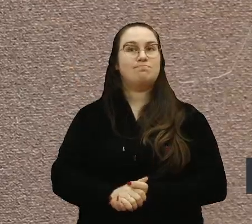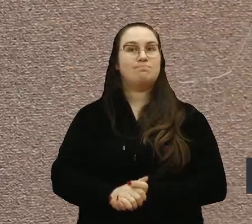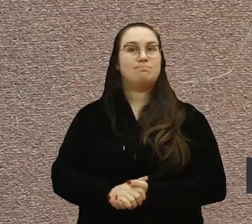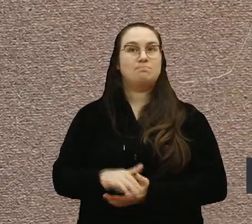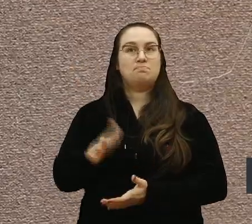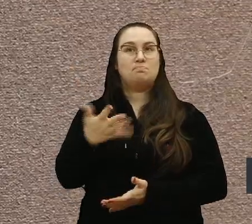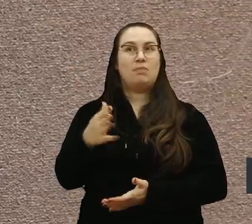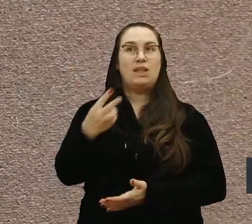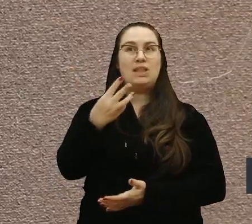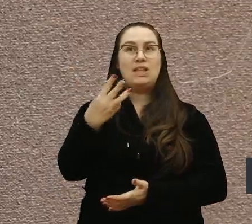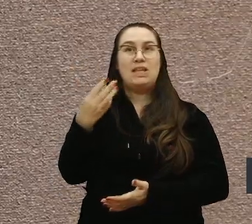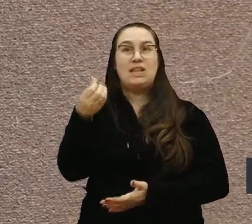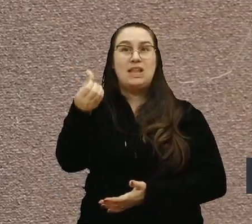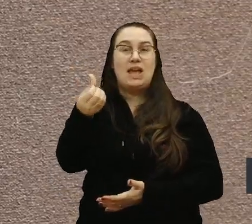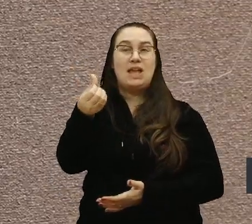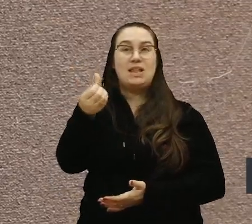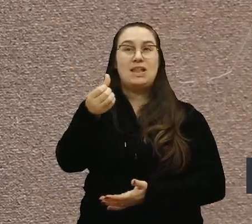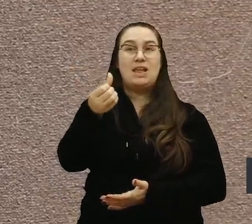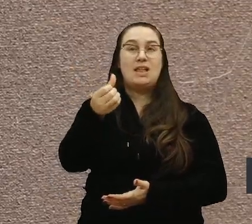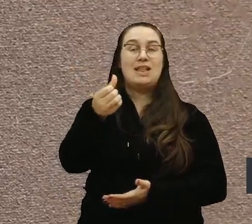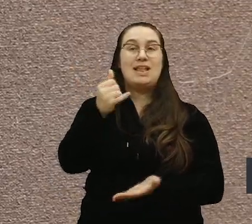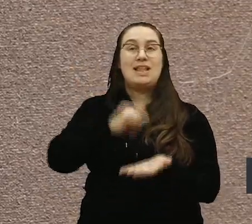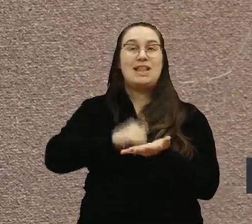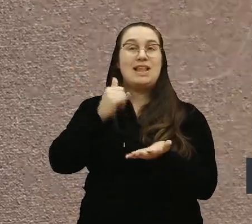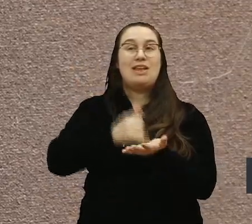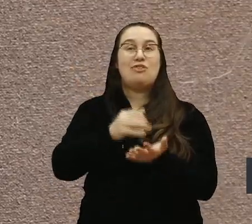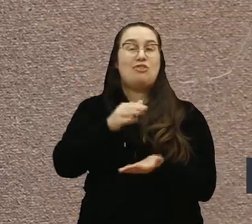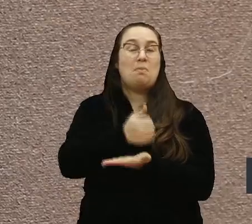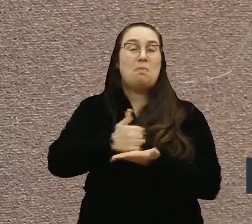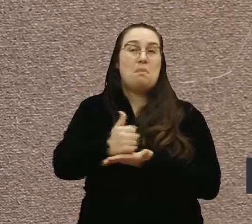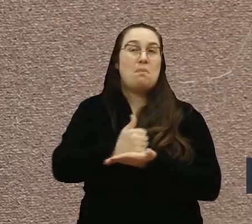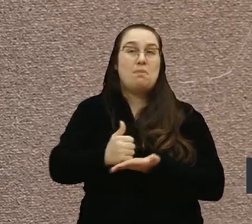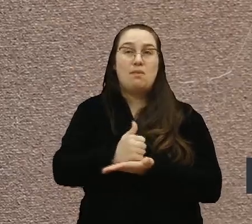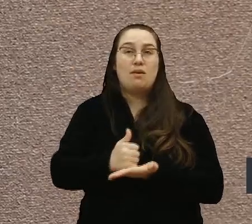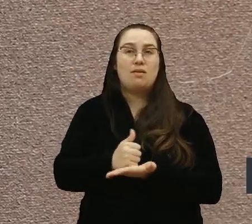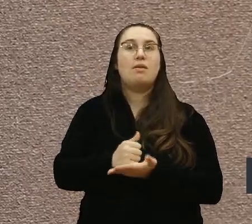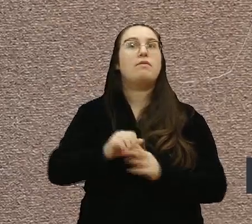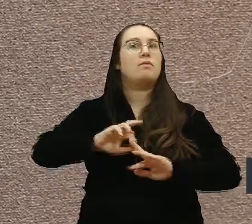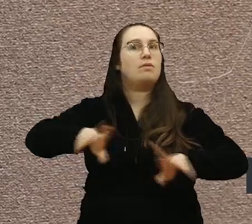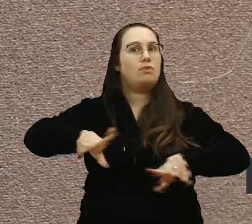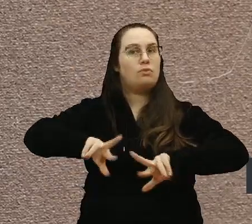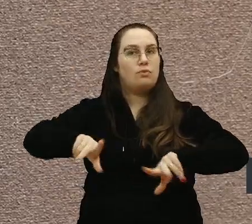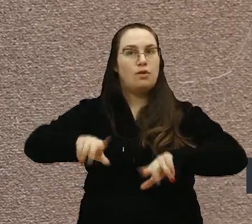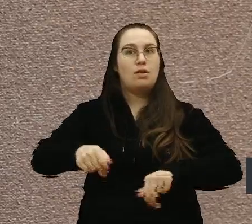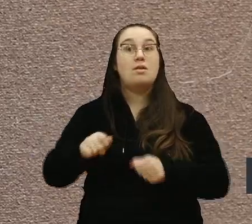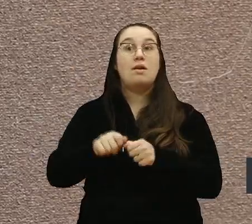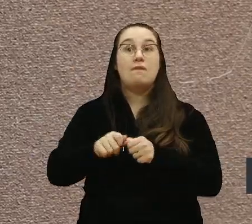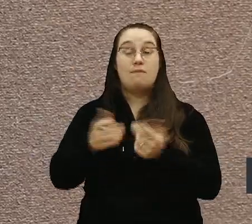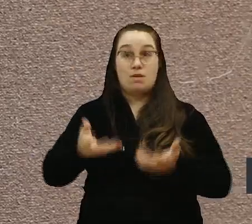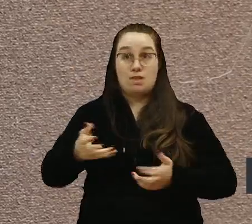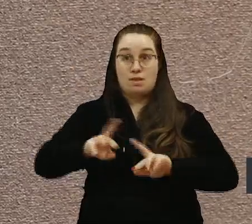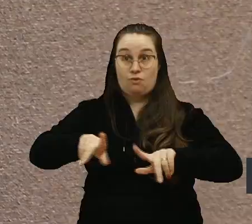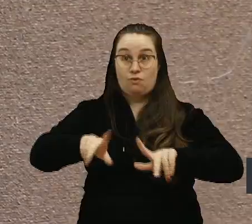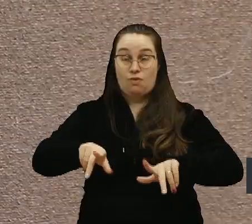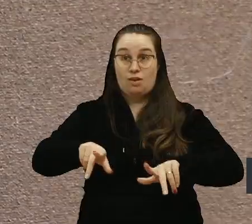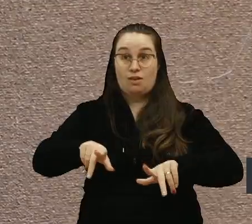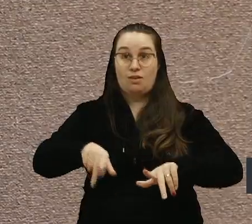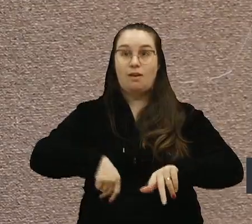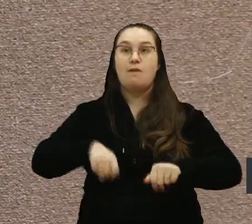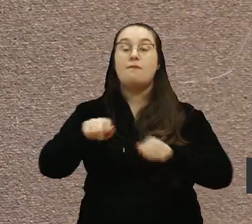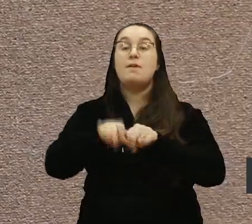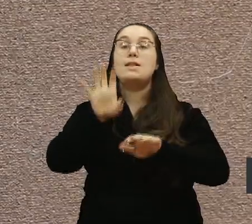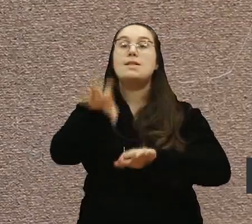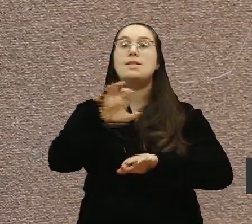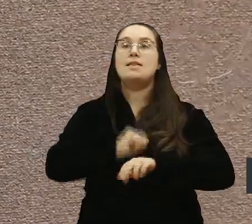Cerca de R$36 a taxa básica. Faz a diferença. Se quer fazer a diferença na vida das pessoas, faz